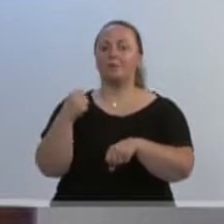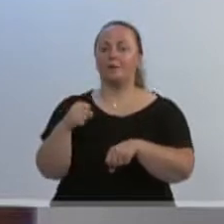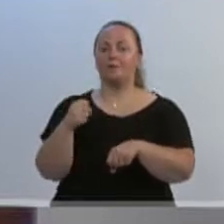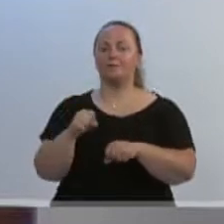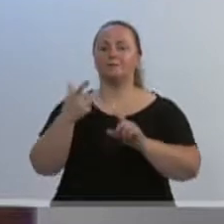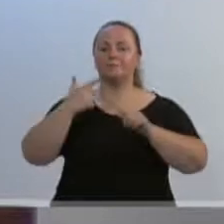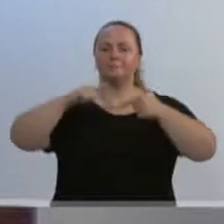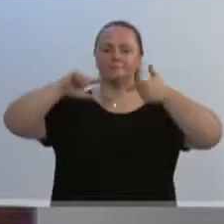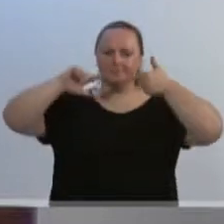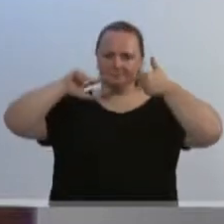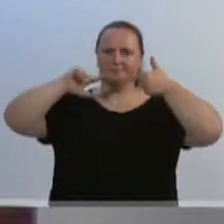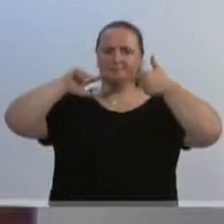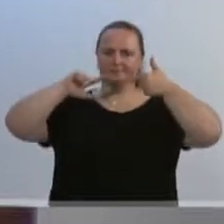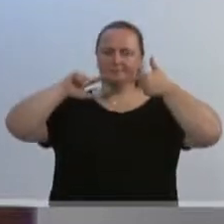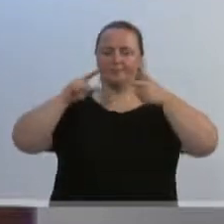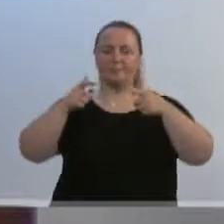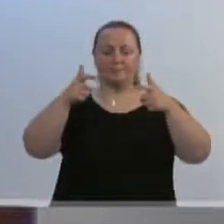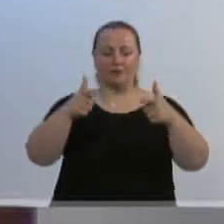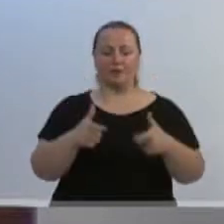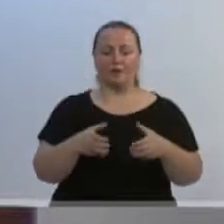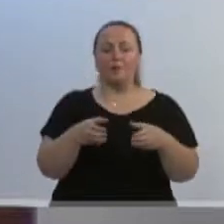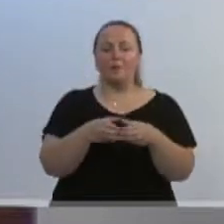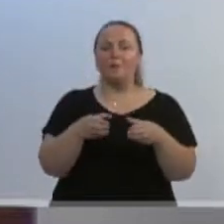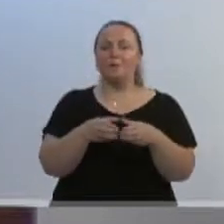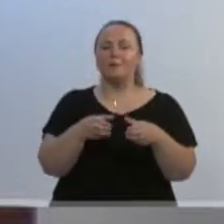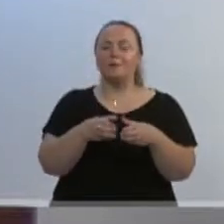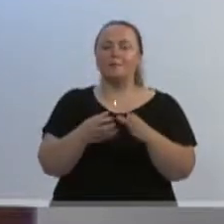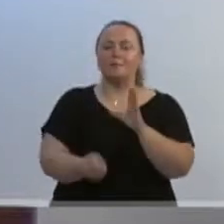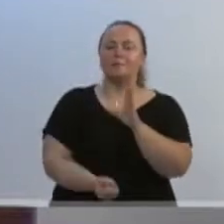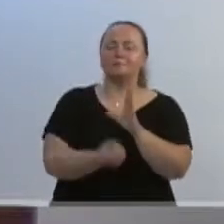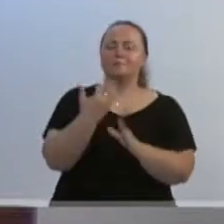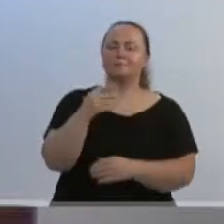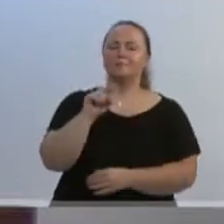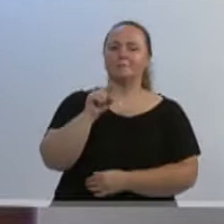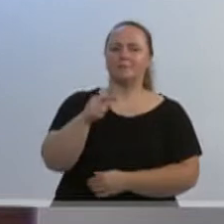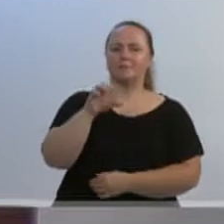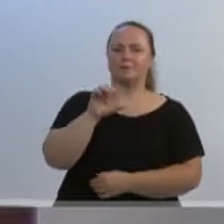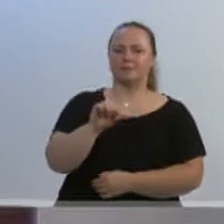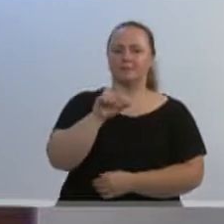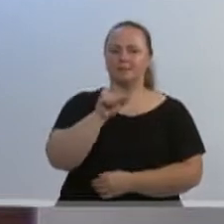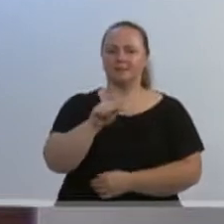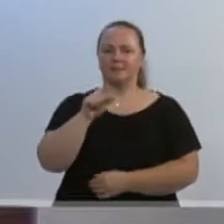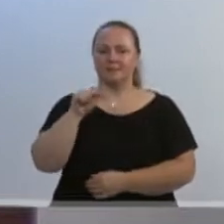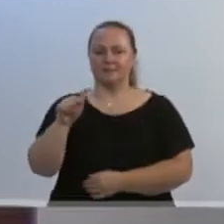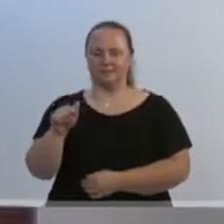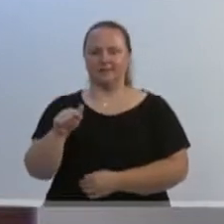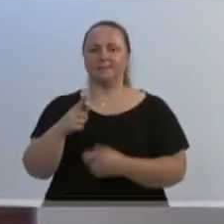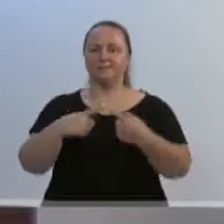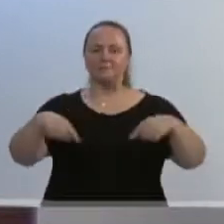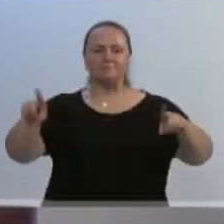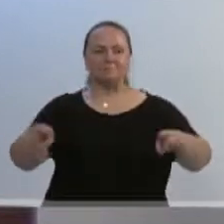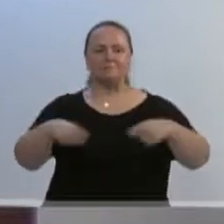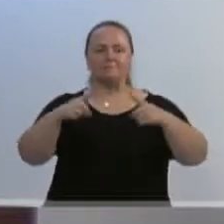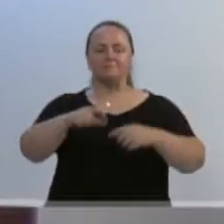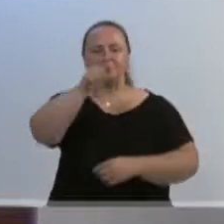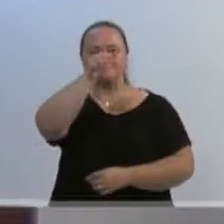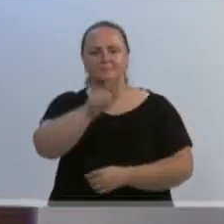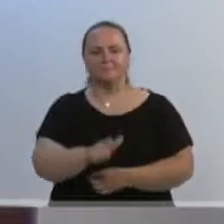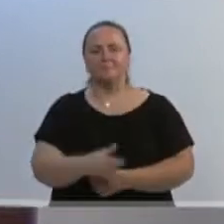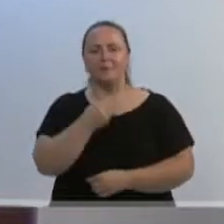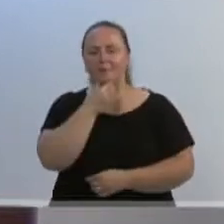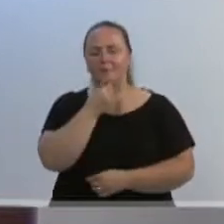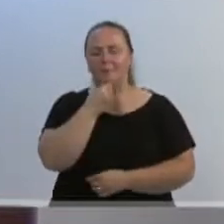Gomes. É um coro fundado em 1977 pelo maestro Telmo Elias Locatelli e que merece o